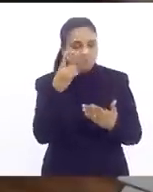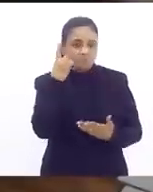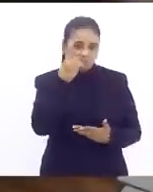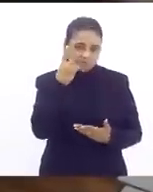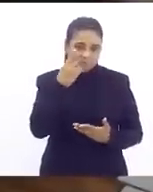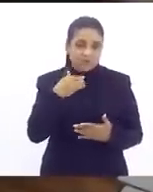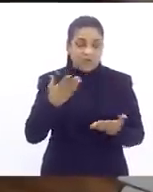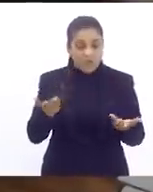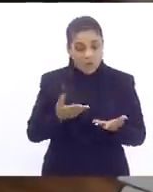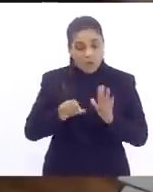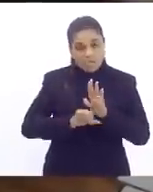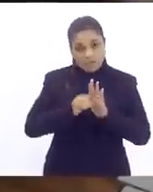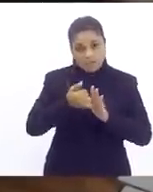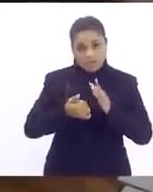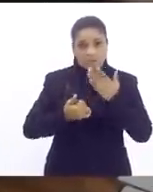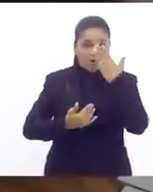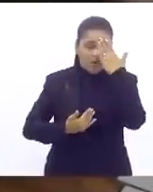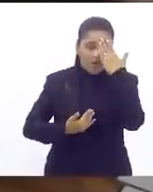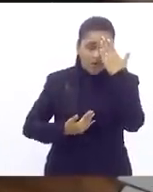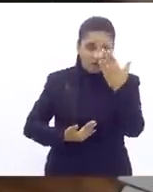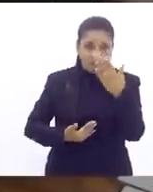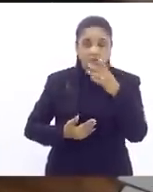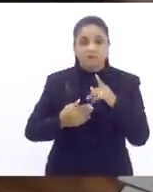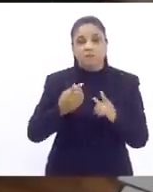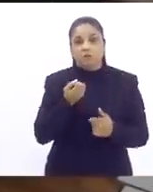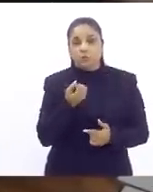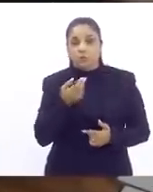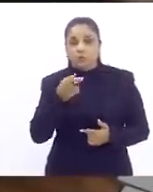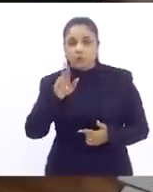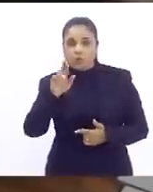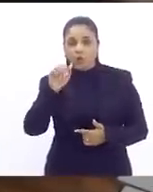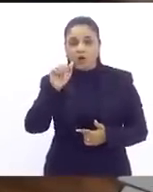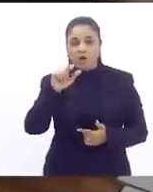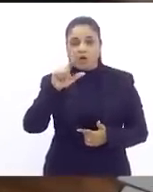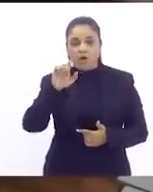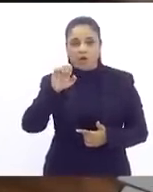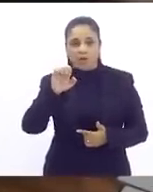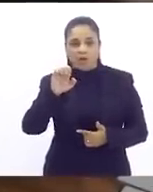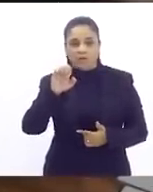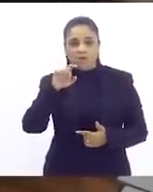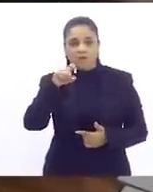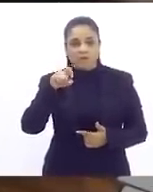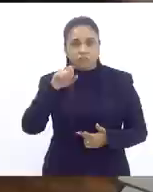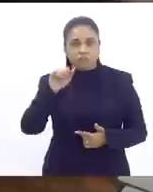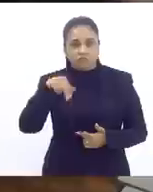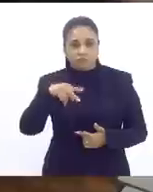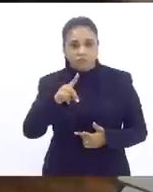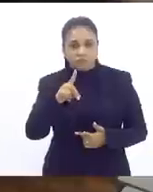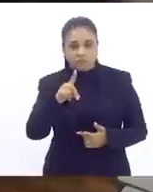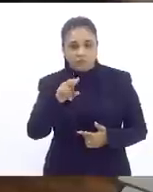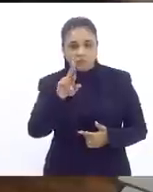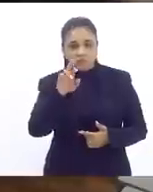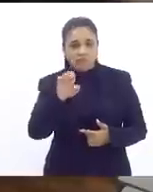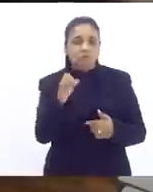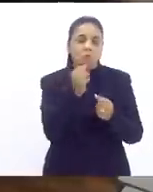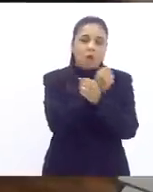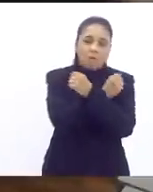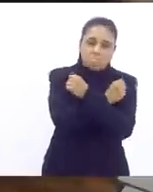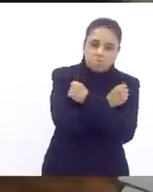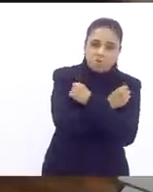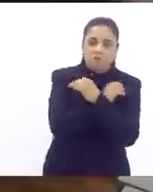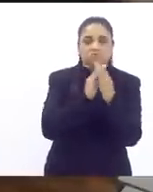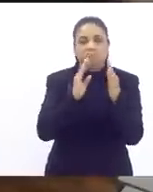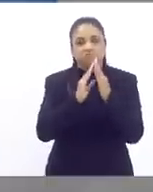agradecer ao doutor Alexandre pedir que ele leve o nosso abraço ao secretário da casa